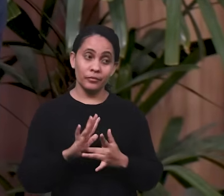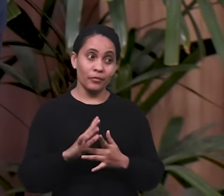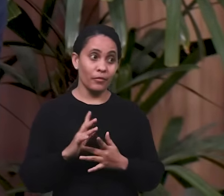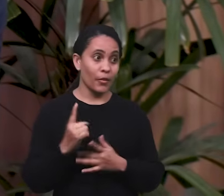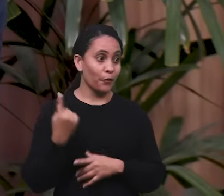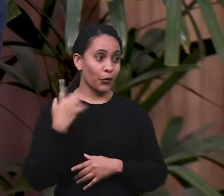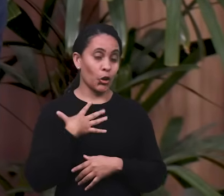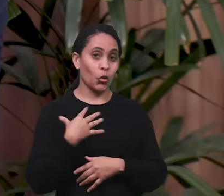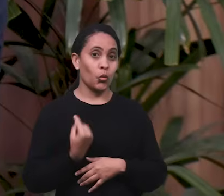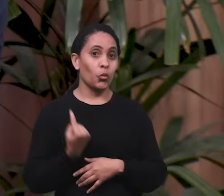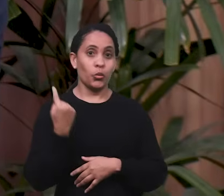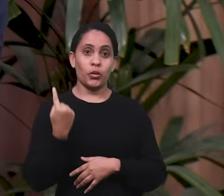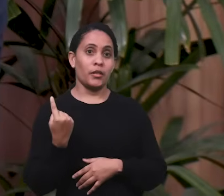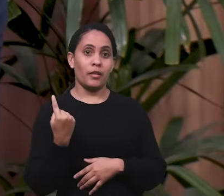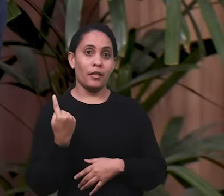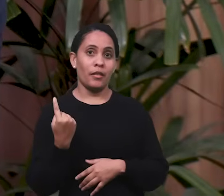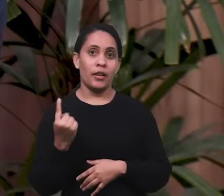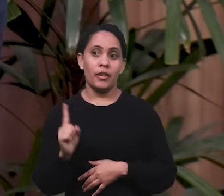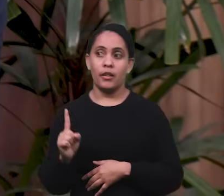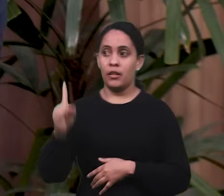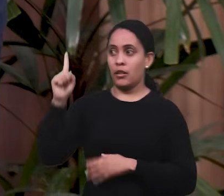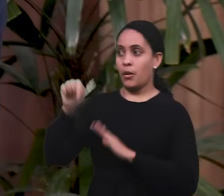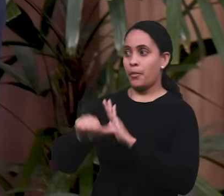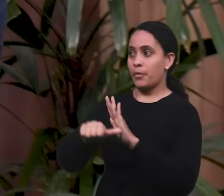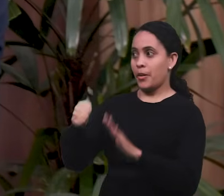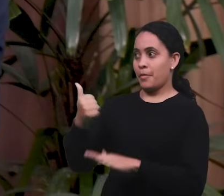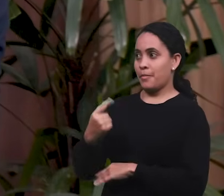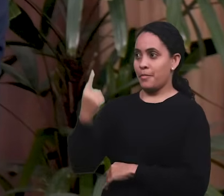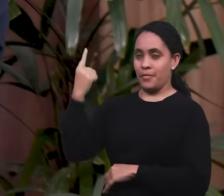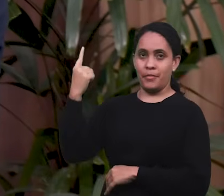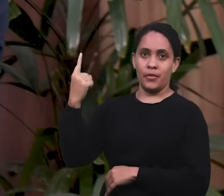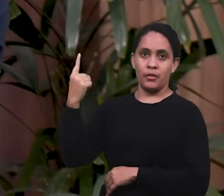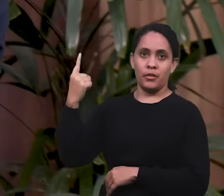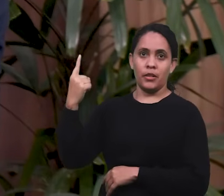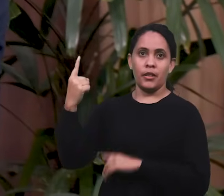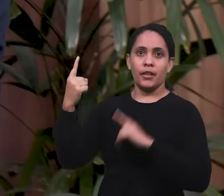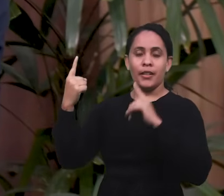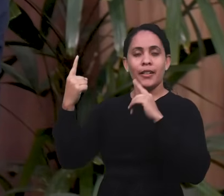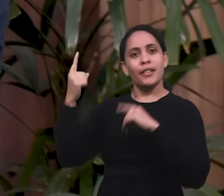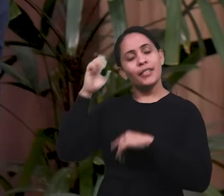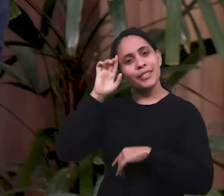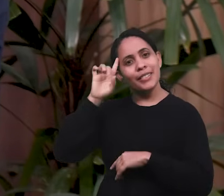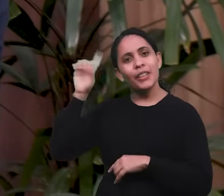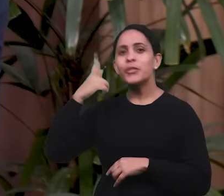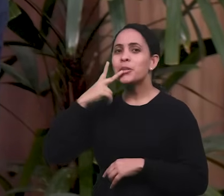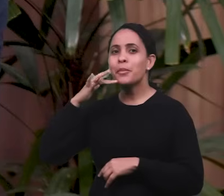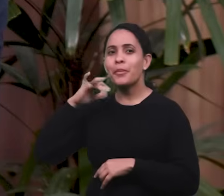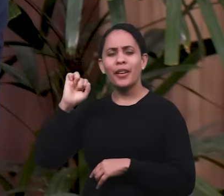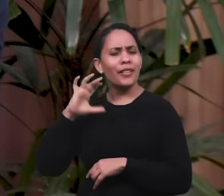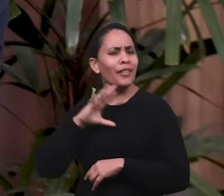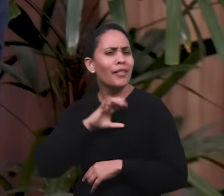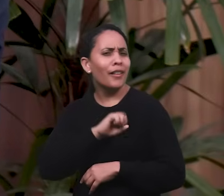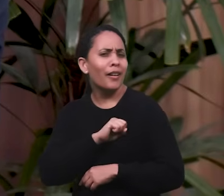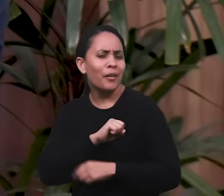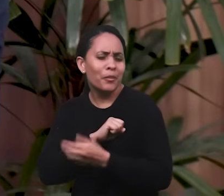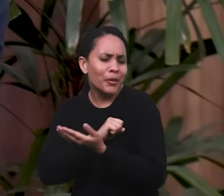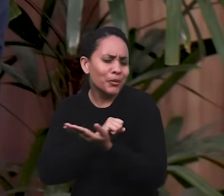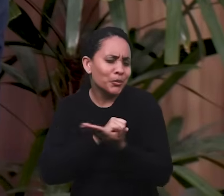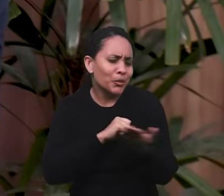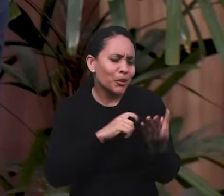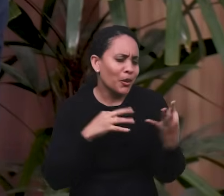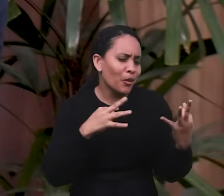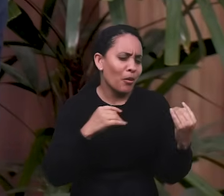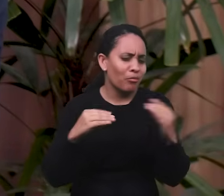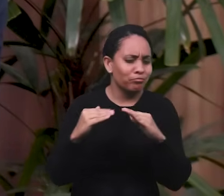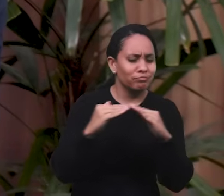ressurreição, de ser filho único e passa a ser primogênito de muitos filhos. E Deus consegue isso. Ele nos ama